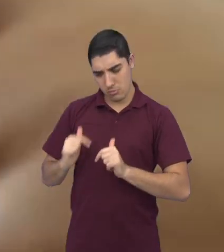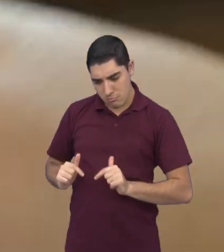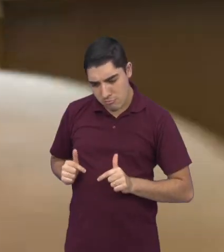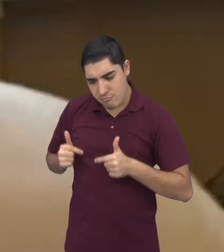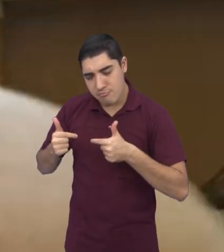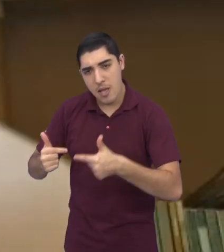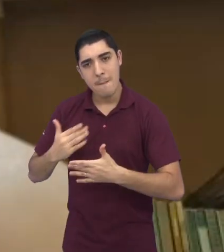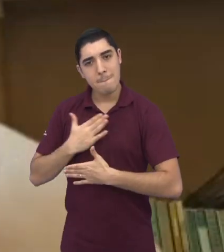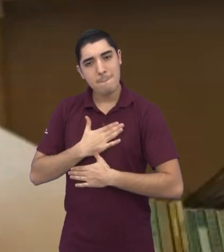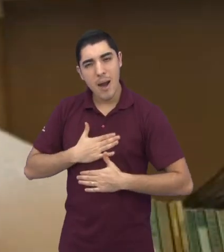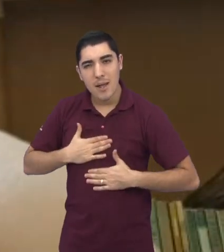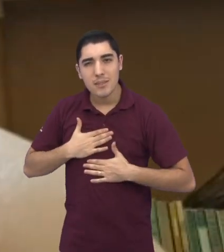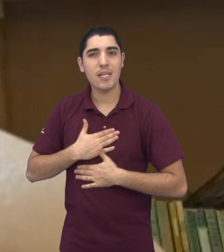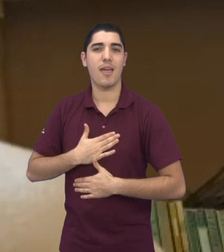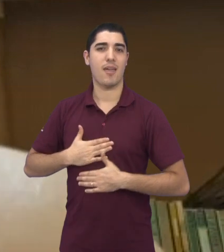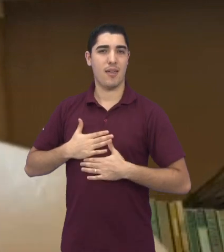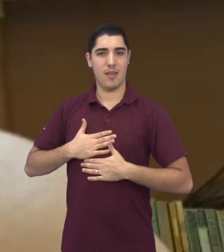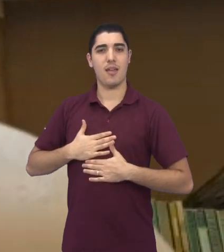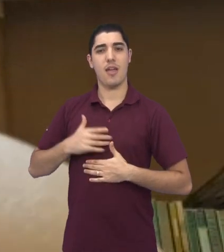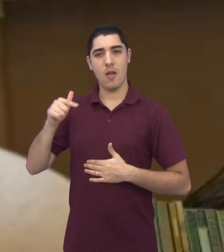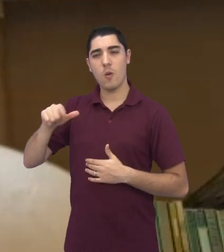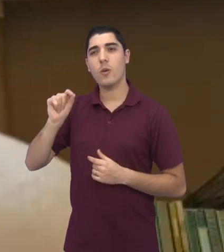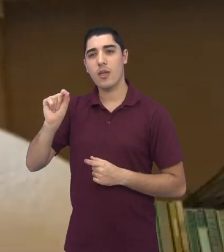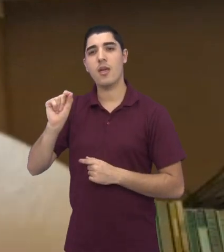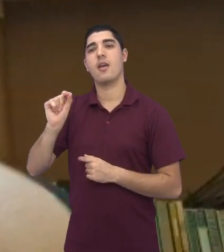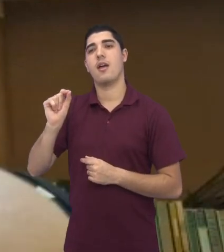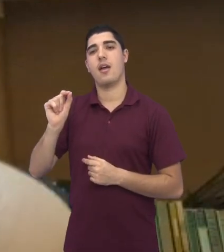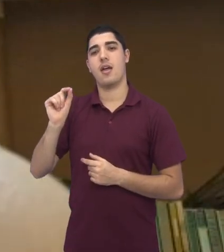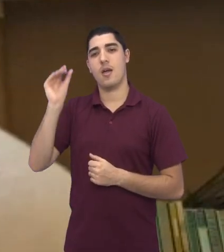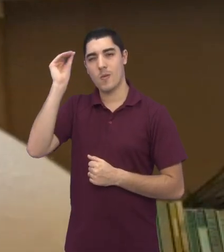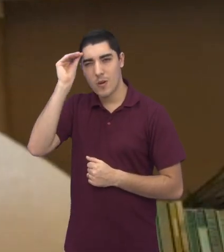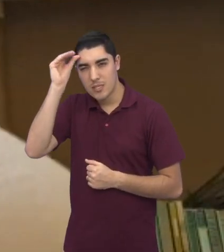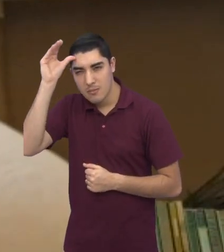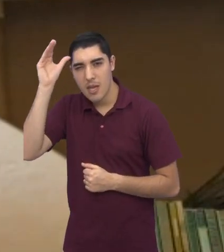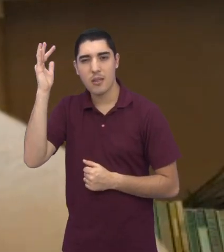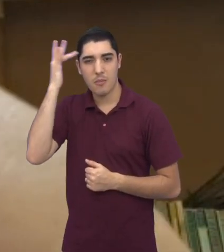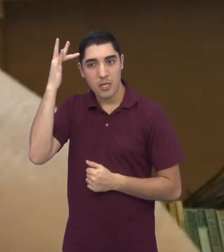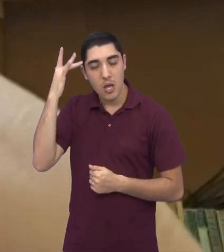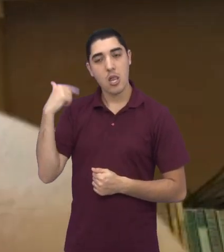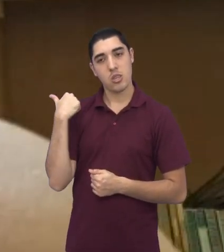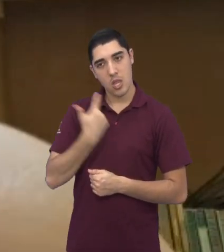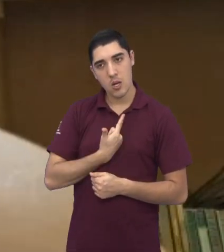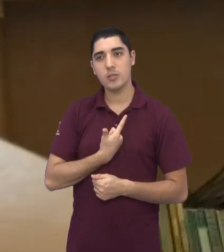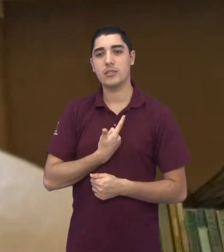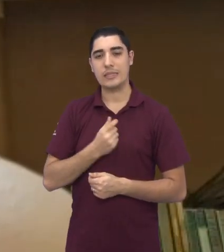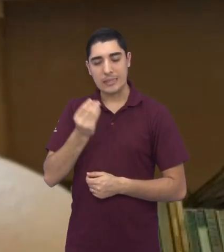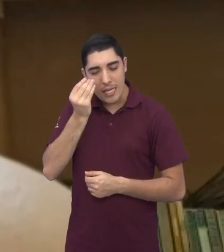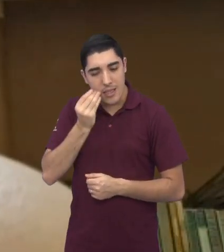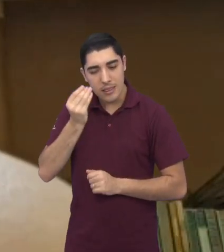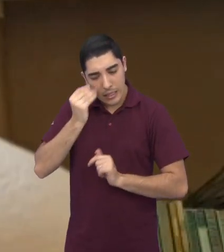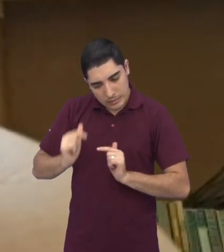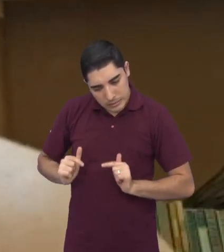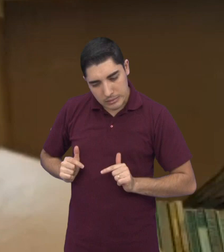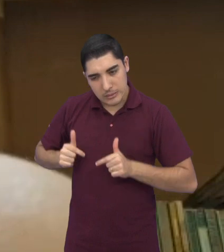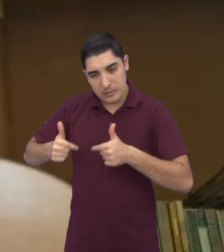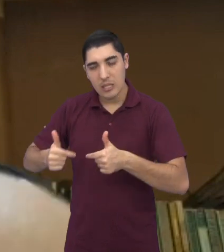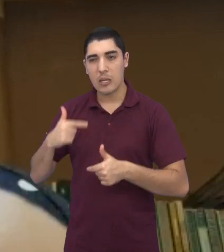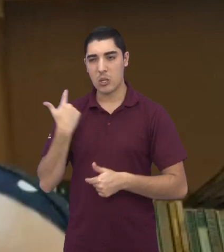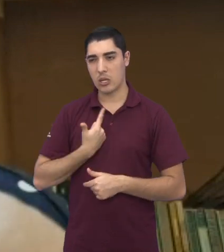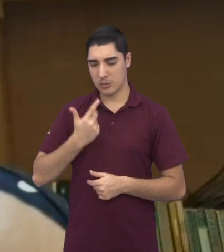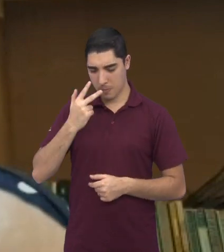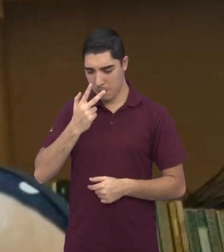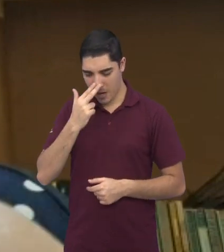ter prazer nesse tempo presente, da maturidade, do conhecimento, nós estamos correndo atrás de negarmos a